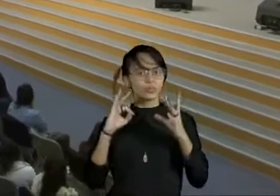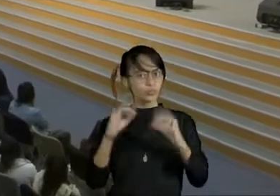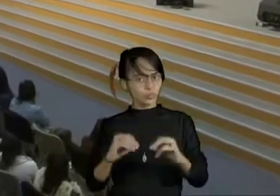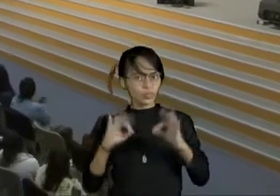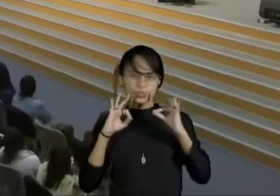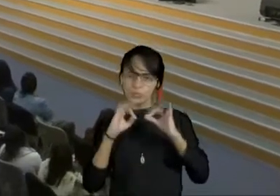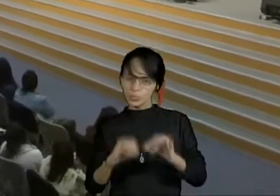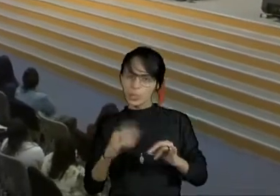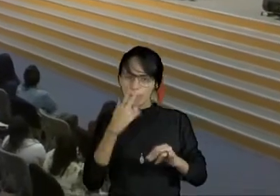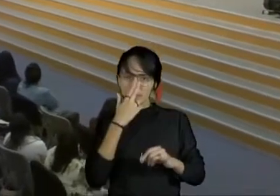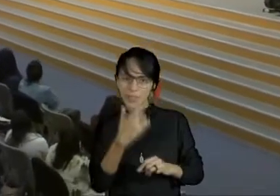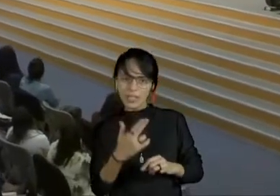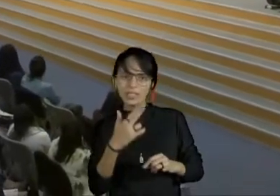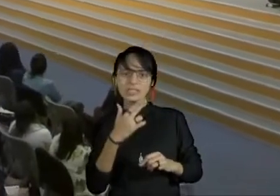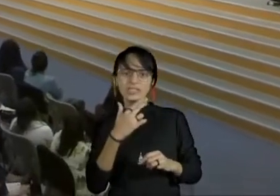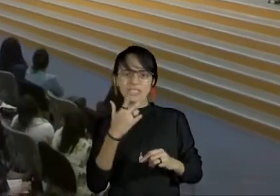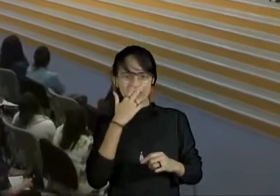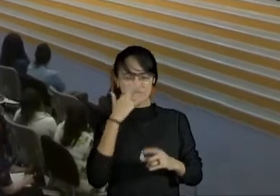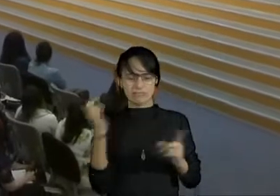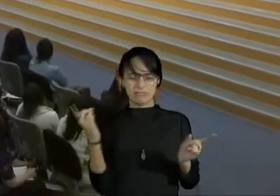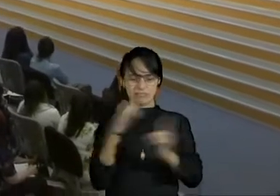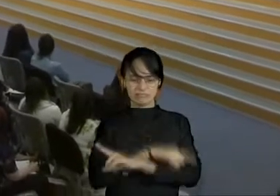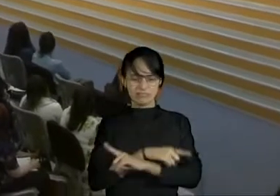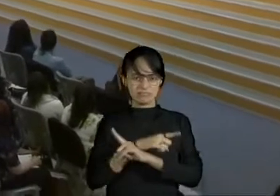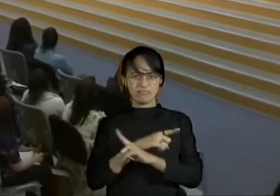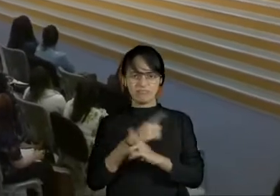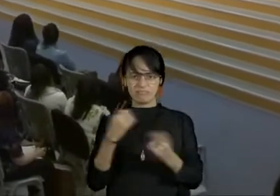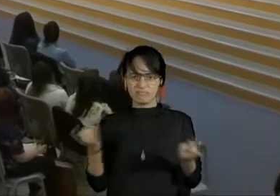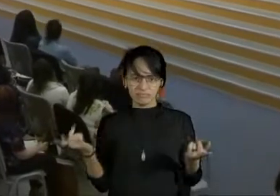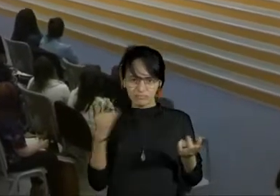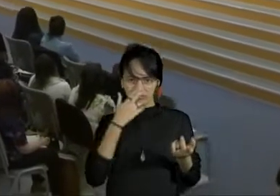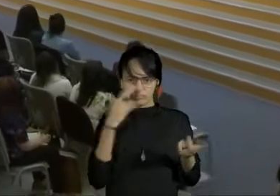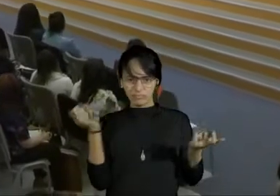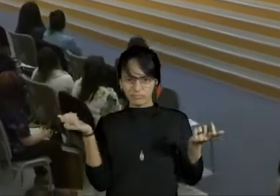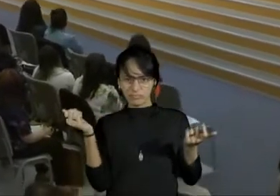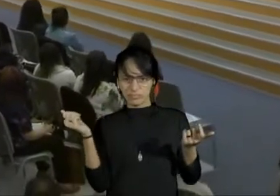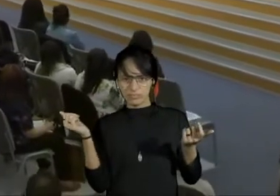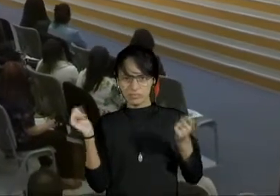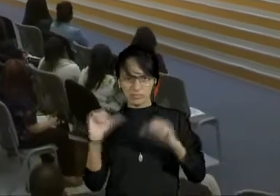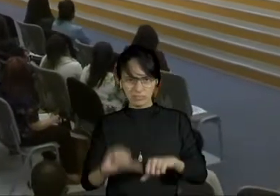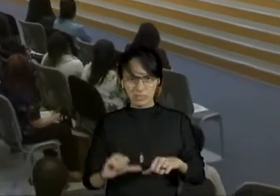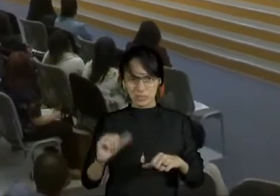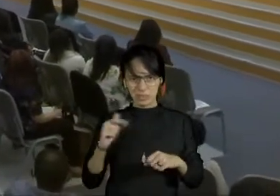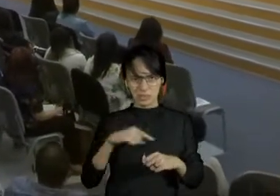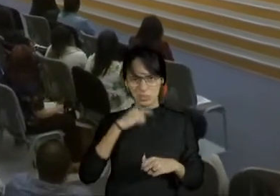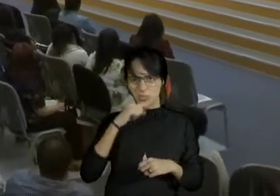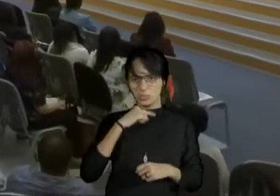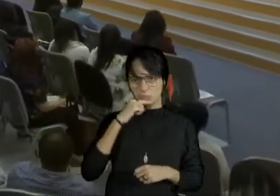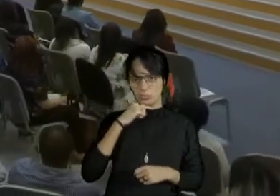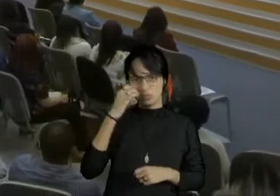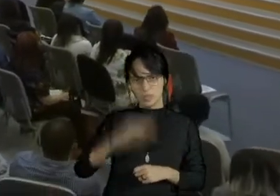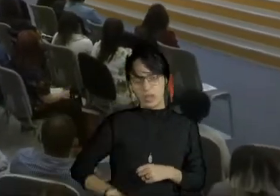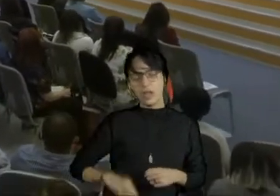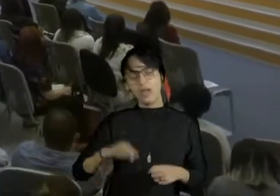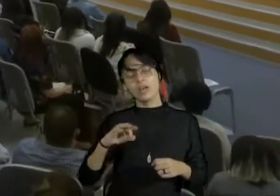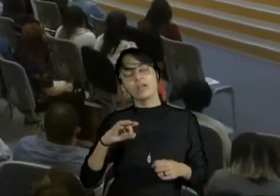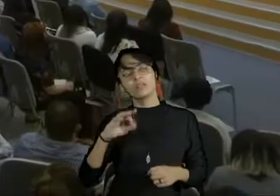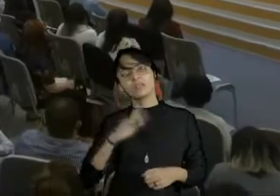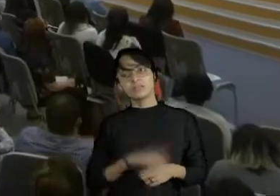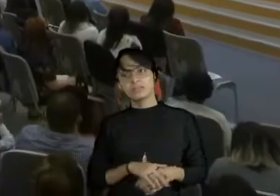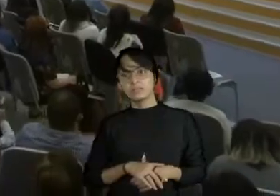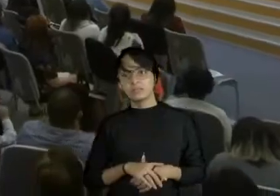Tudo que parecia avesso, tudo que parecia inverso, tudo que parecia incerto, e até o que demonstrava